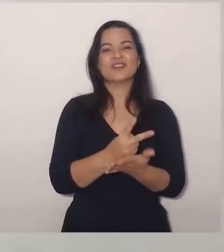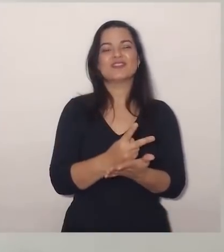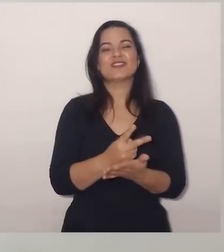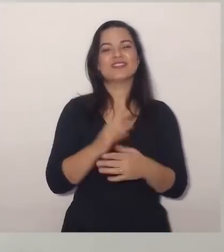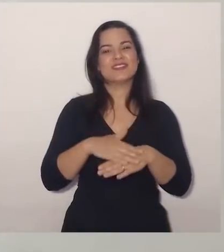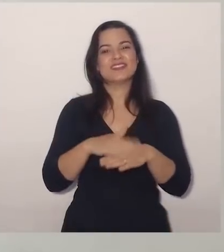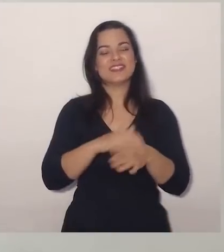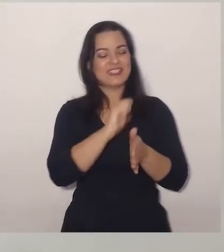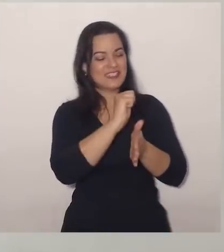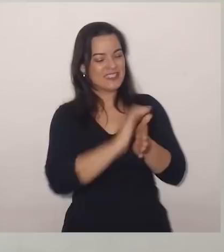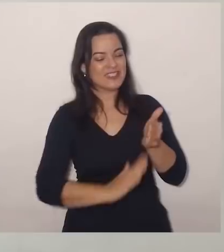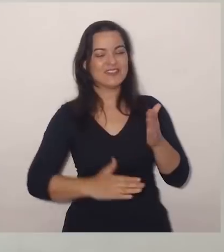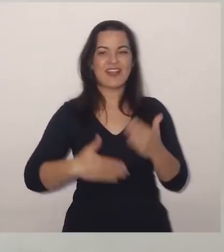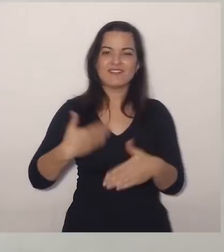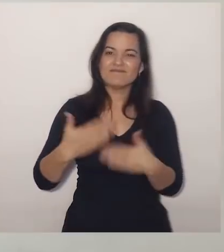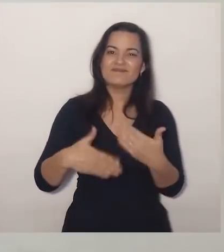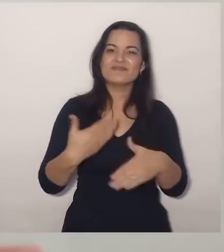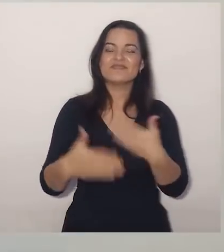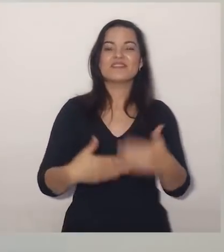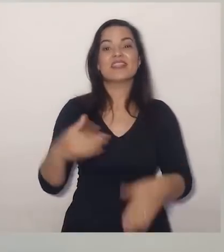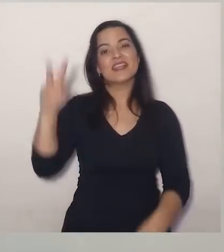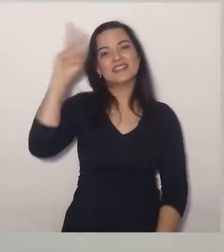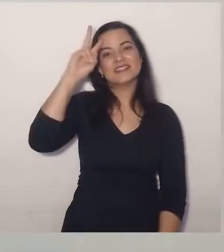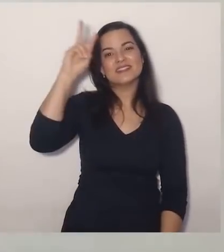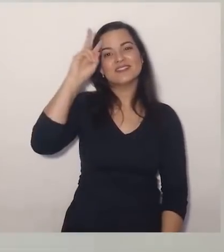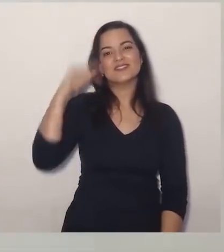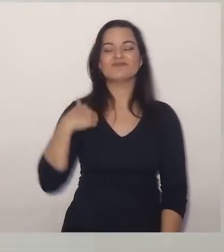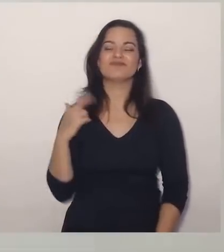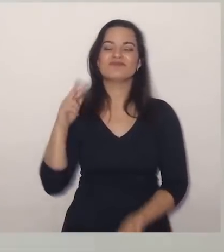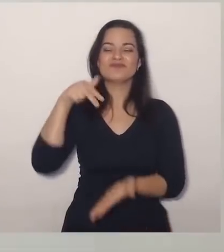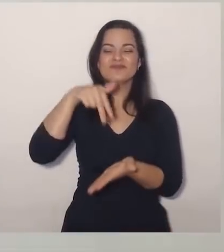empenhados no desenvolvimento das atividades e